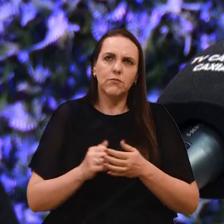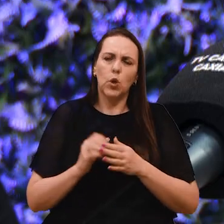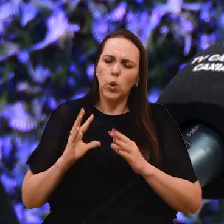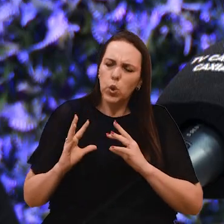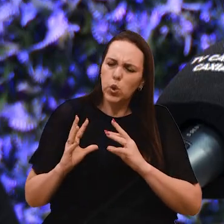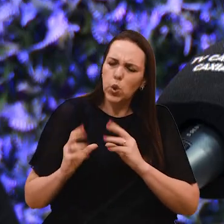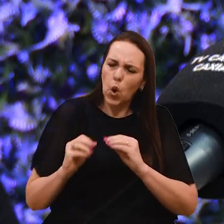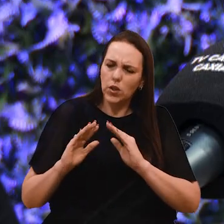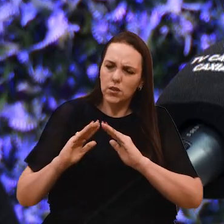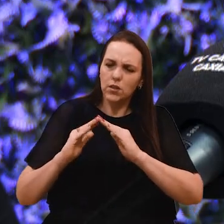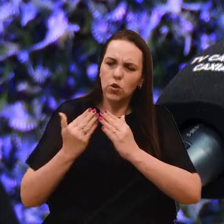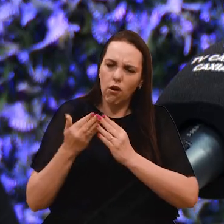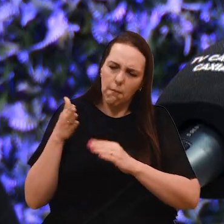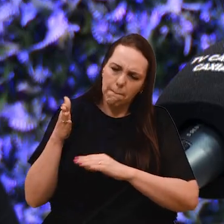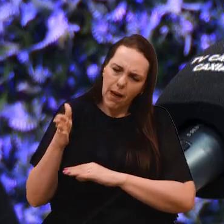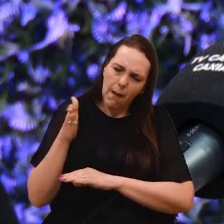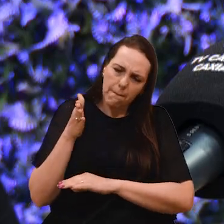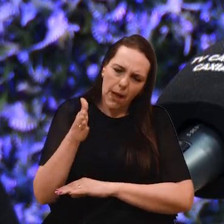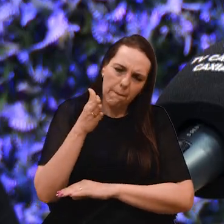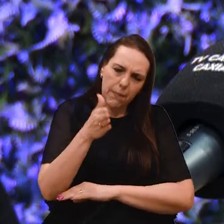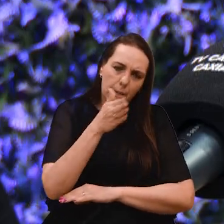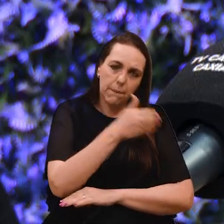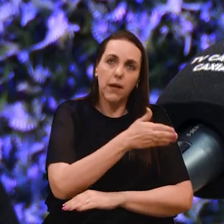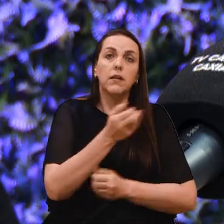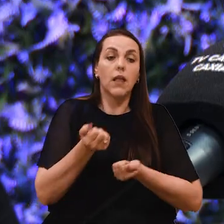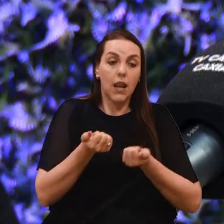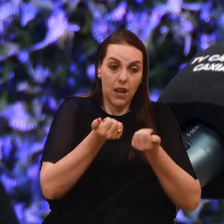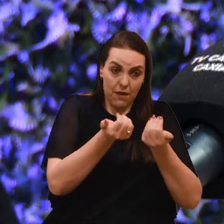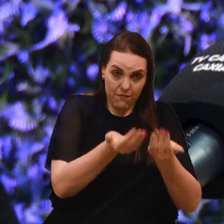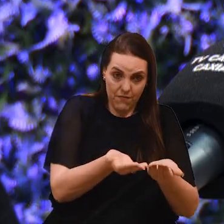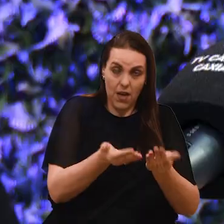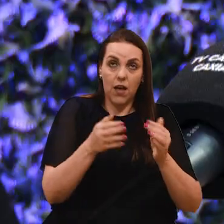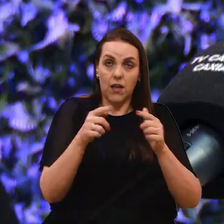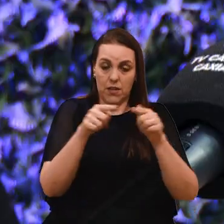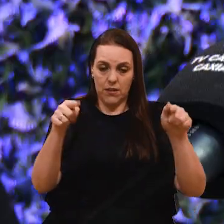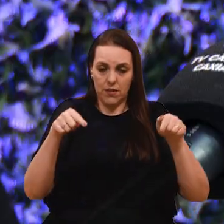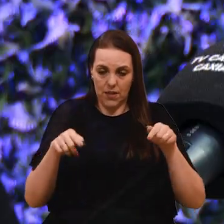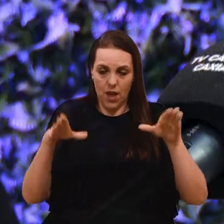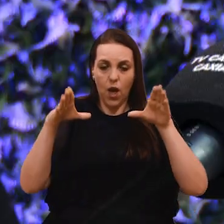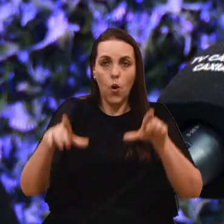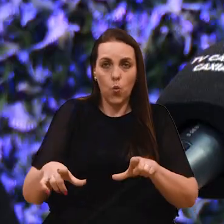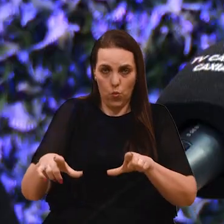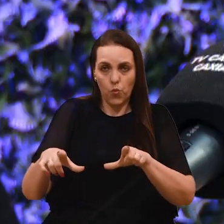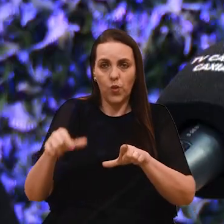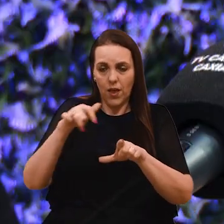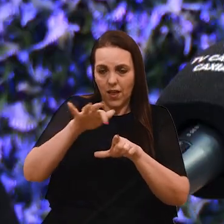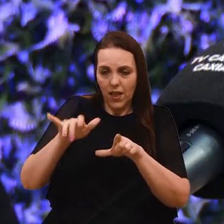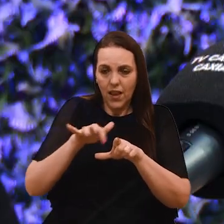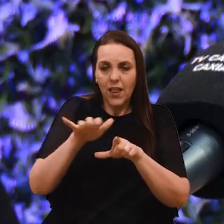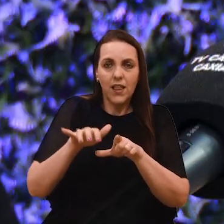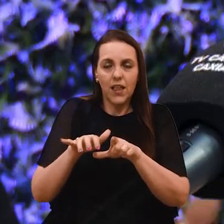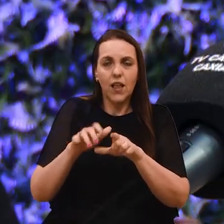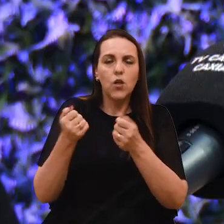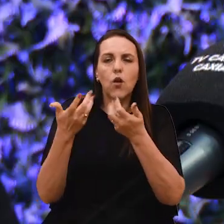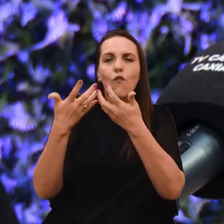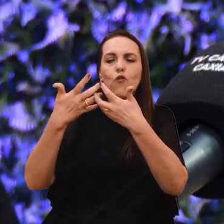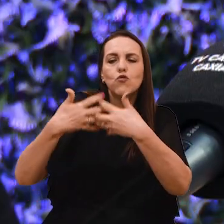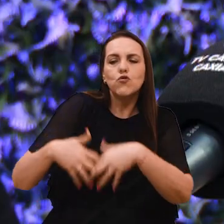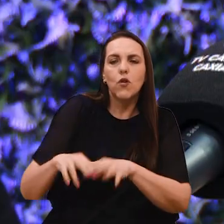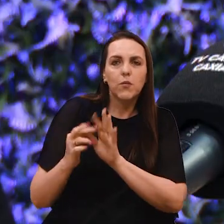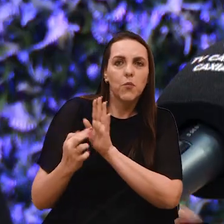todas as escolas levar, e não só levar a urna eletrônica e mostrar como é que funciona.